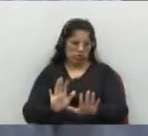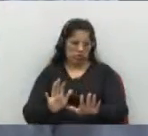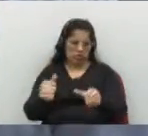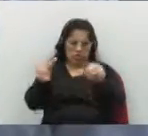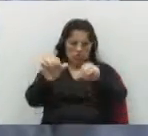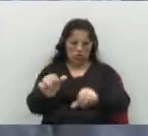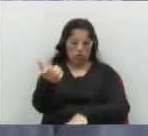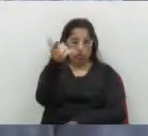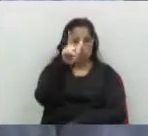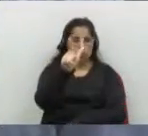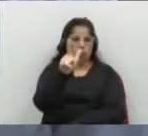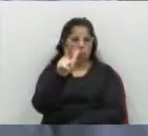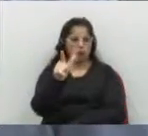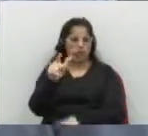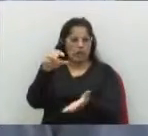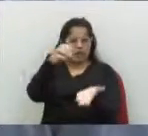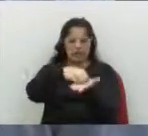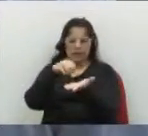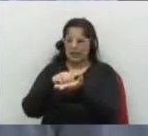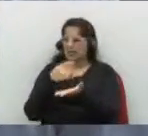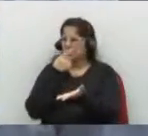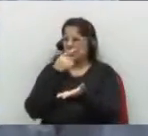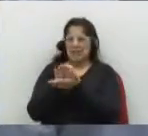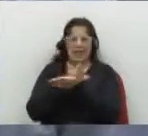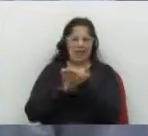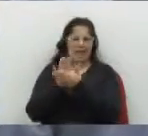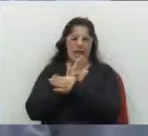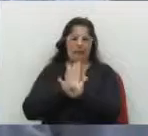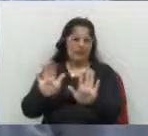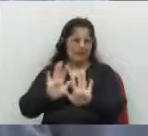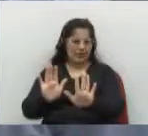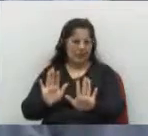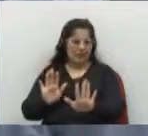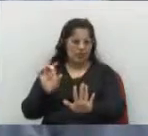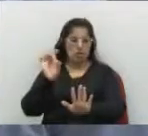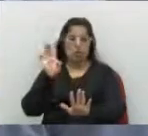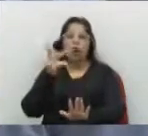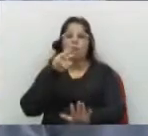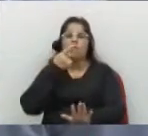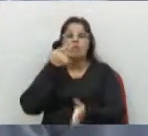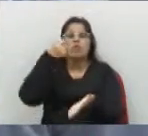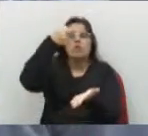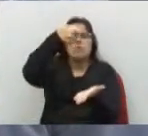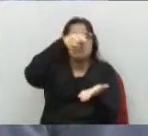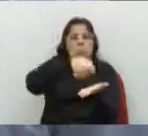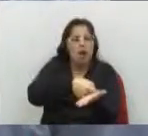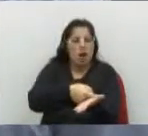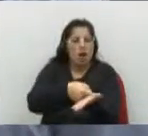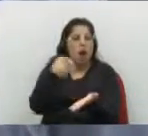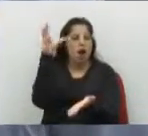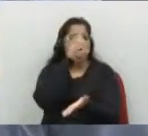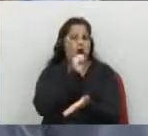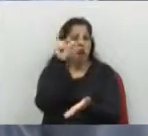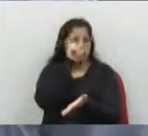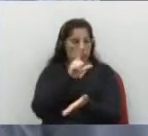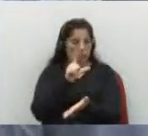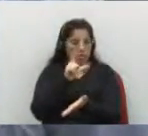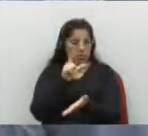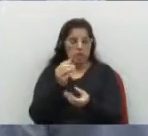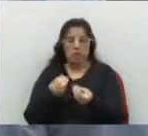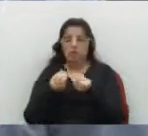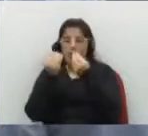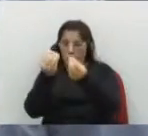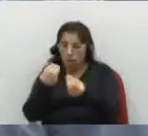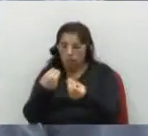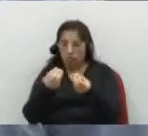pior do que a criançada do centro. Não falei nada disso. Eu falei que o preço que se paga a merenda escolar aqui em Limeira deve servir a melhor